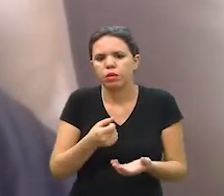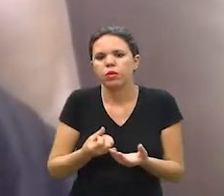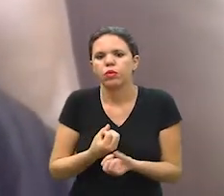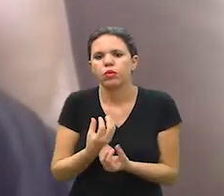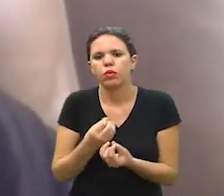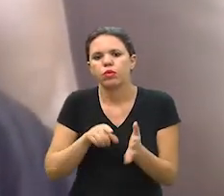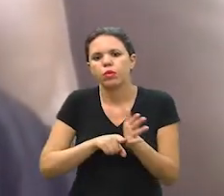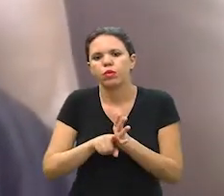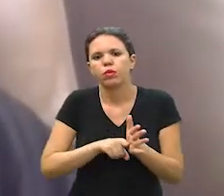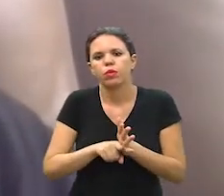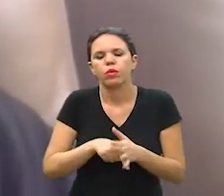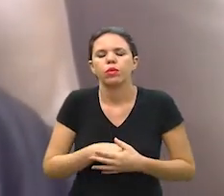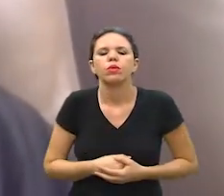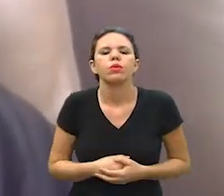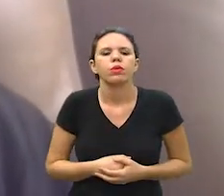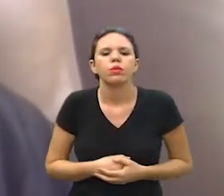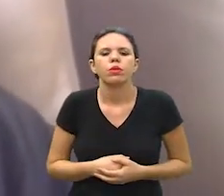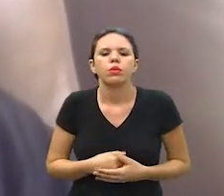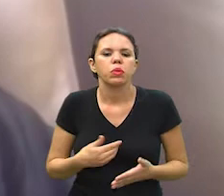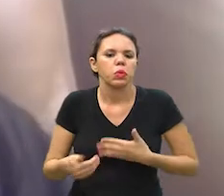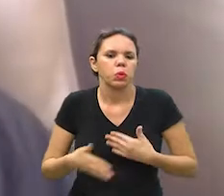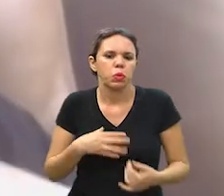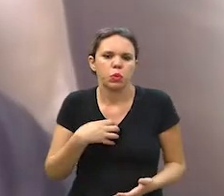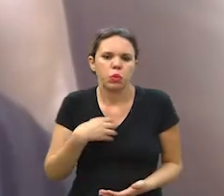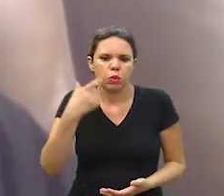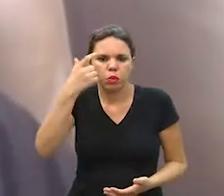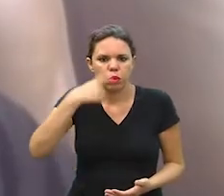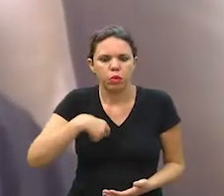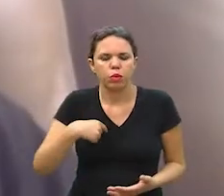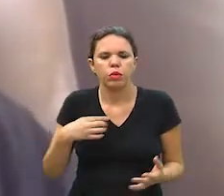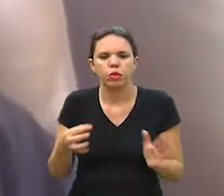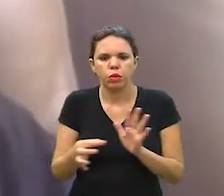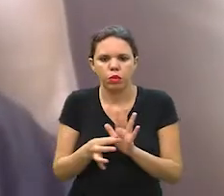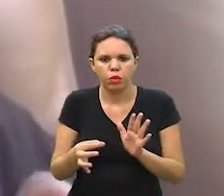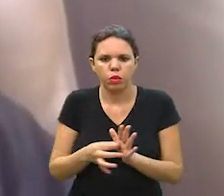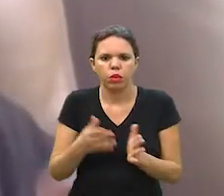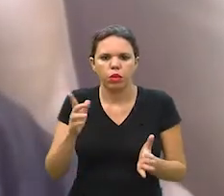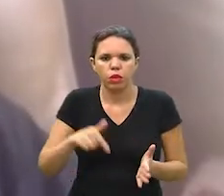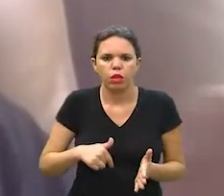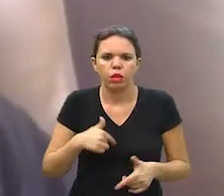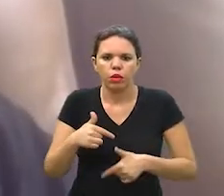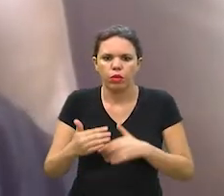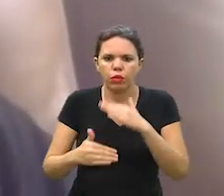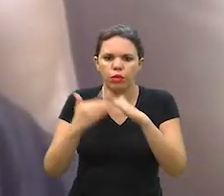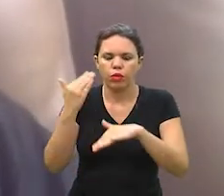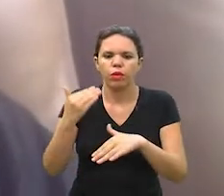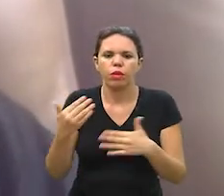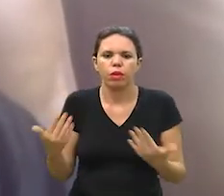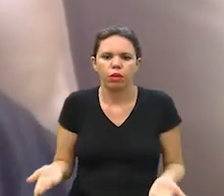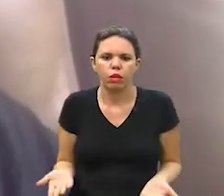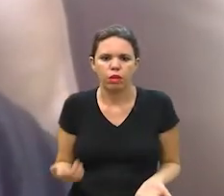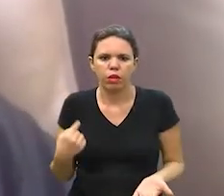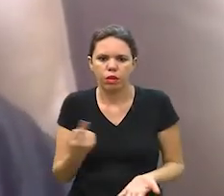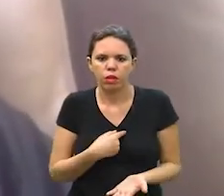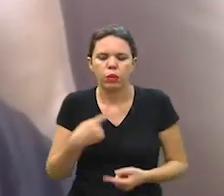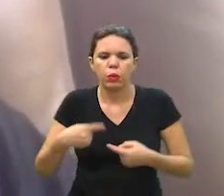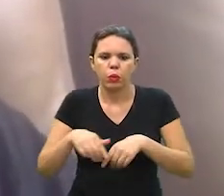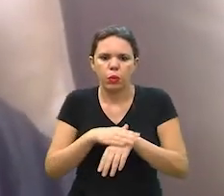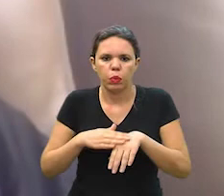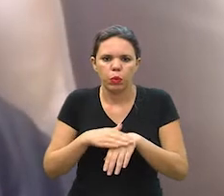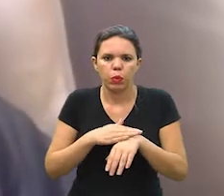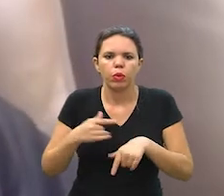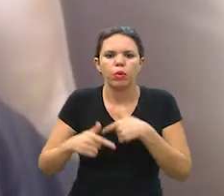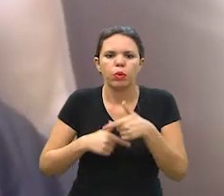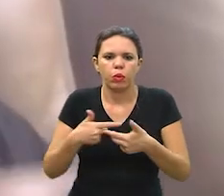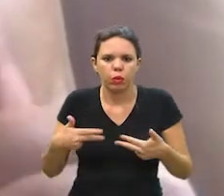dados, mas, de qualquer jeito, na minha visão, passa um pouco por aí. Da gente discutir as